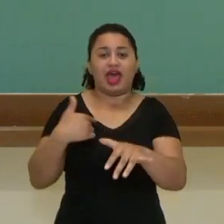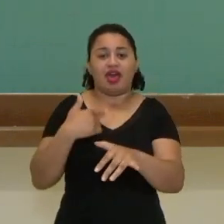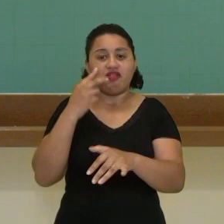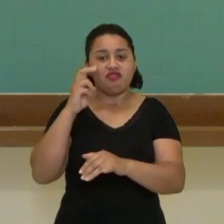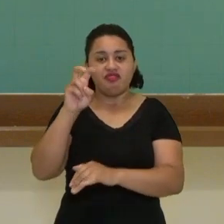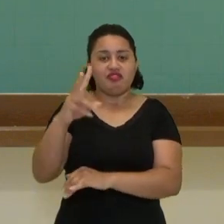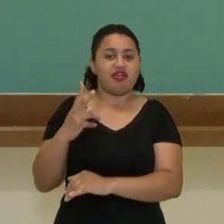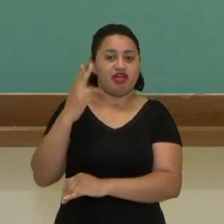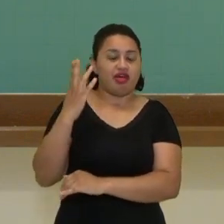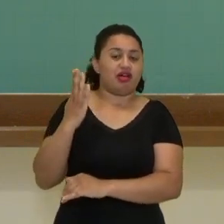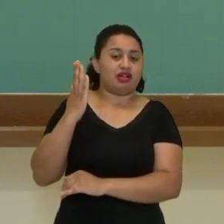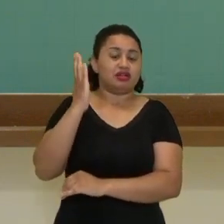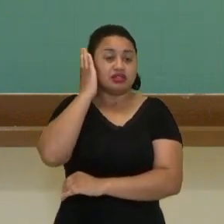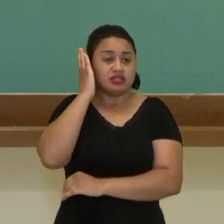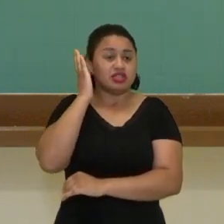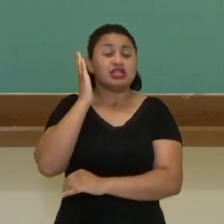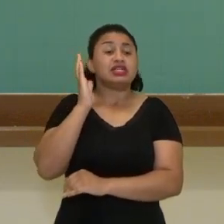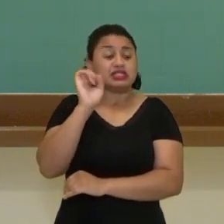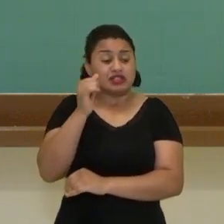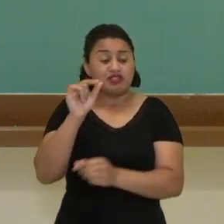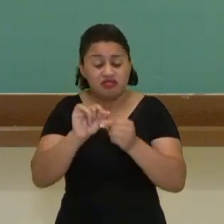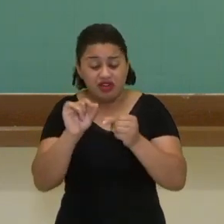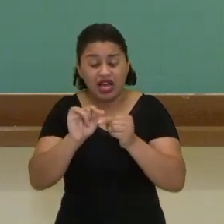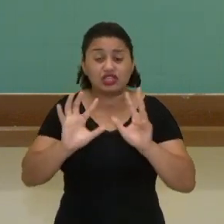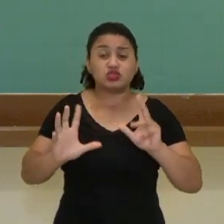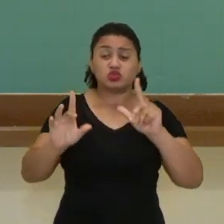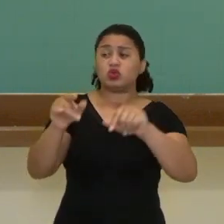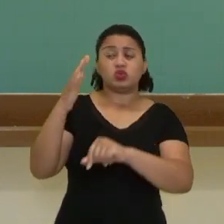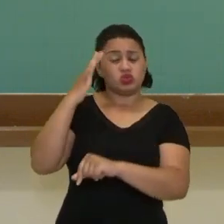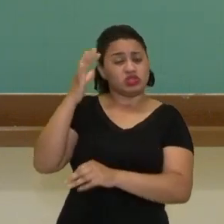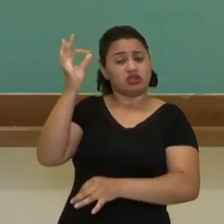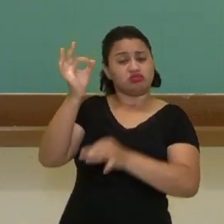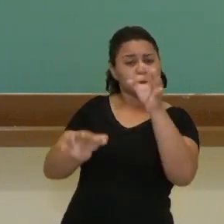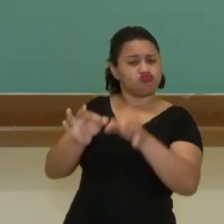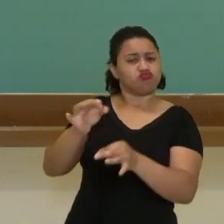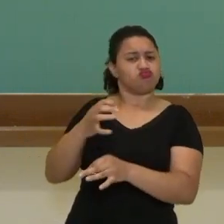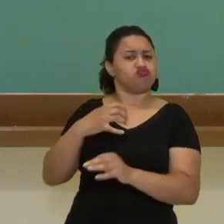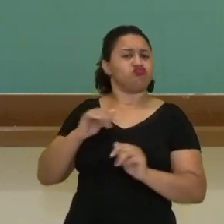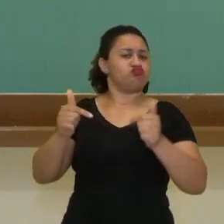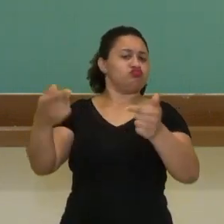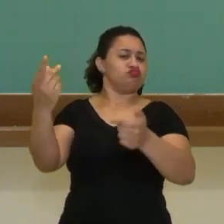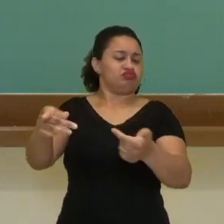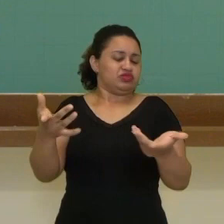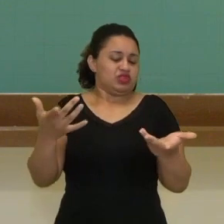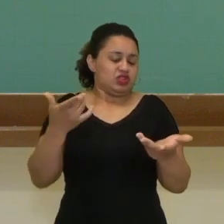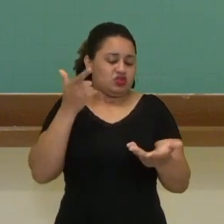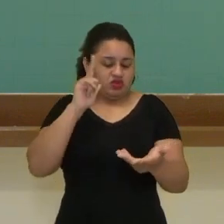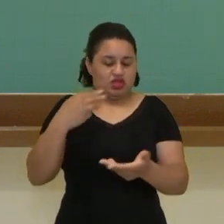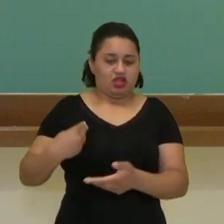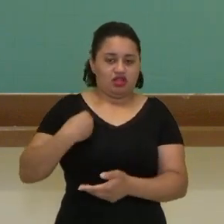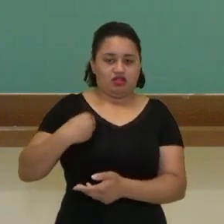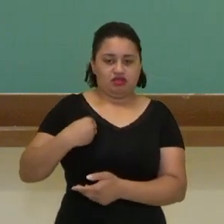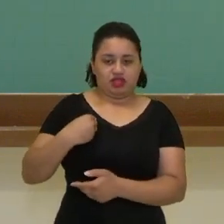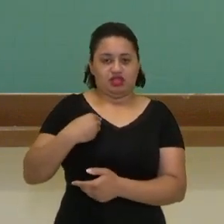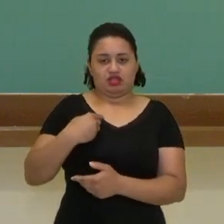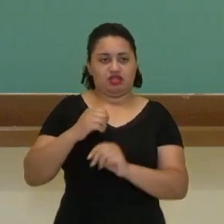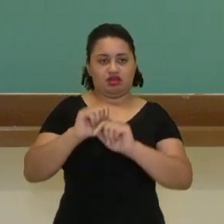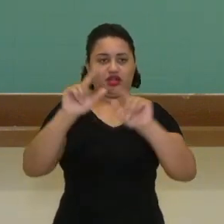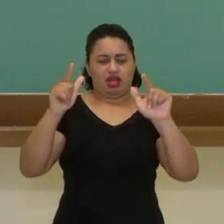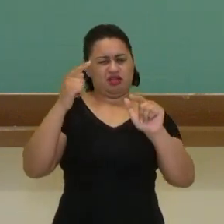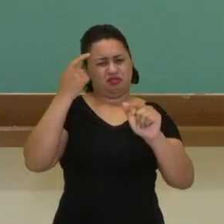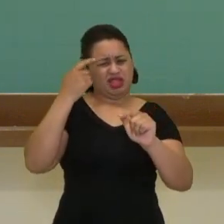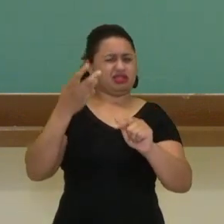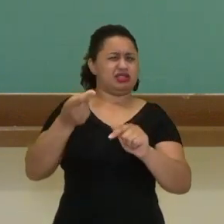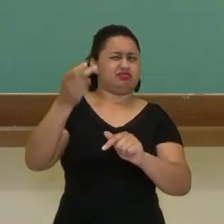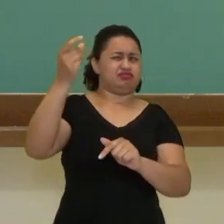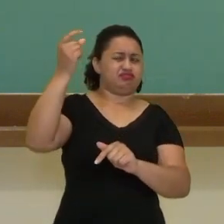uma pessoa comete uma coisa, todo mundo da cidade já sabe, ficam julgando e a pessoa não consegue viver bem. Então o Vincent, imagina nessa época,